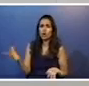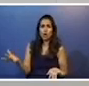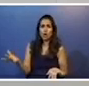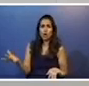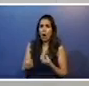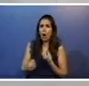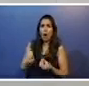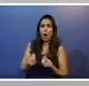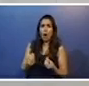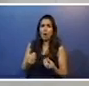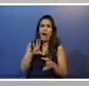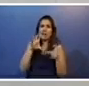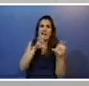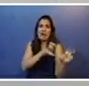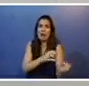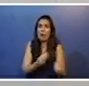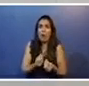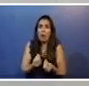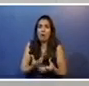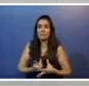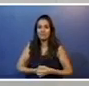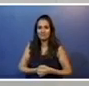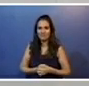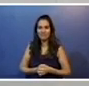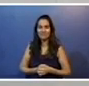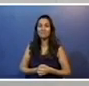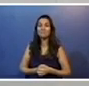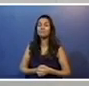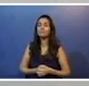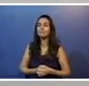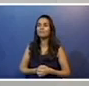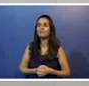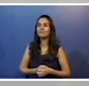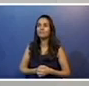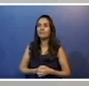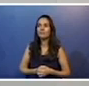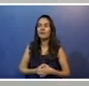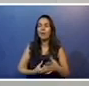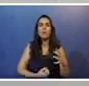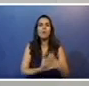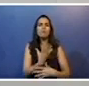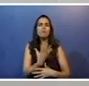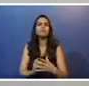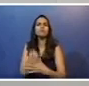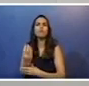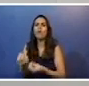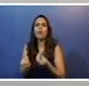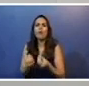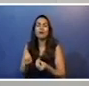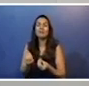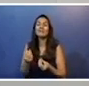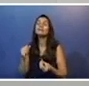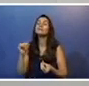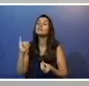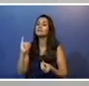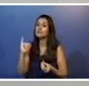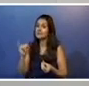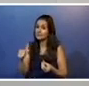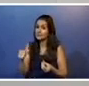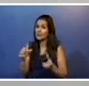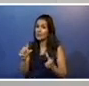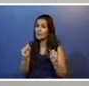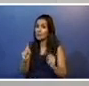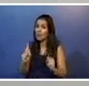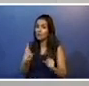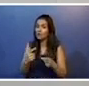pode causar um dano tão grande com uma plantação inteira, né? Um dano na horta tão grande. Sim, crianças,